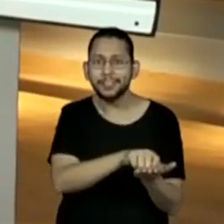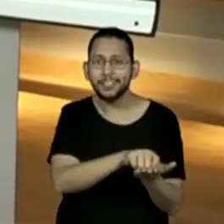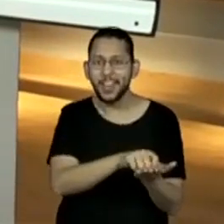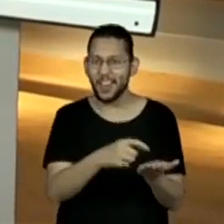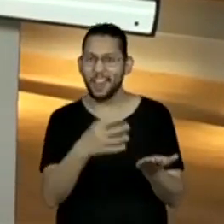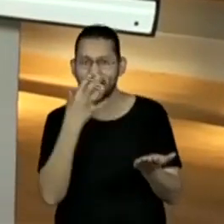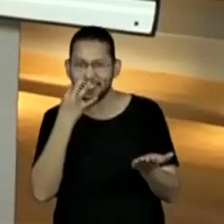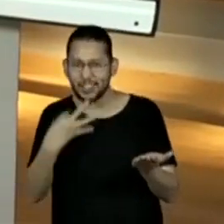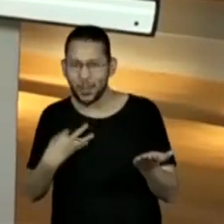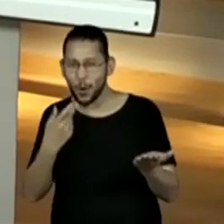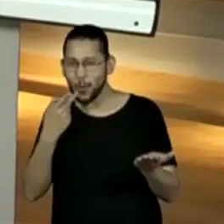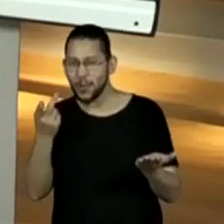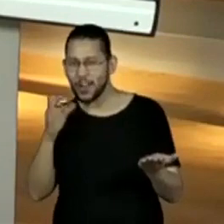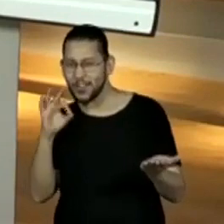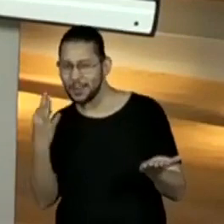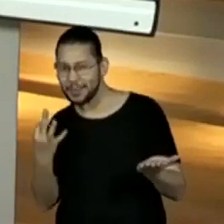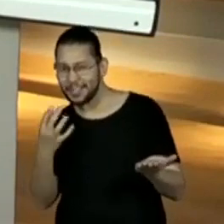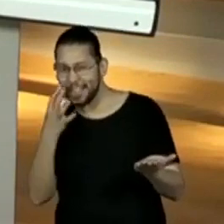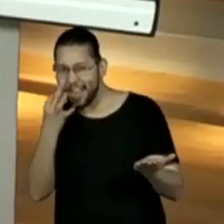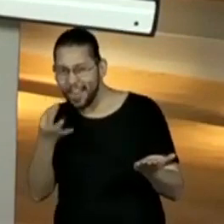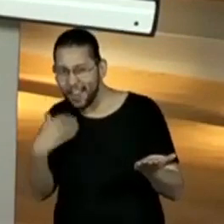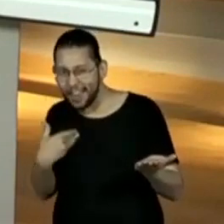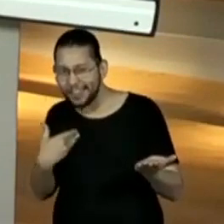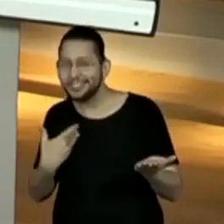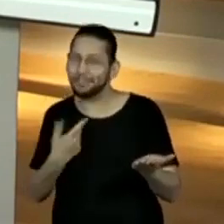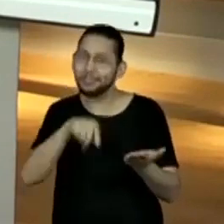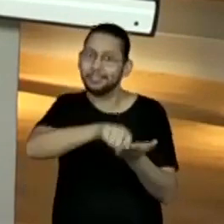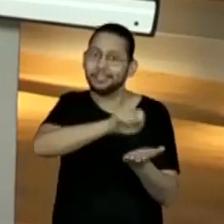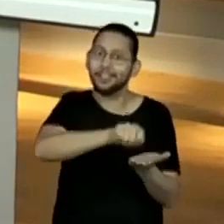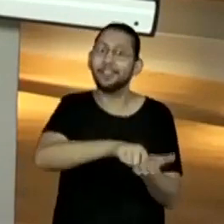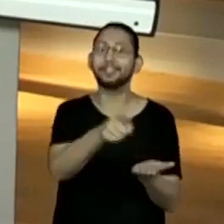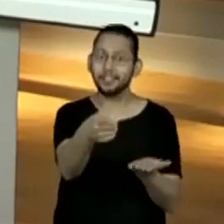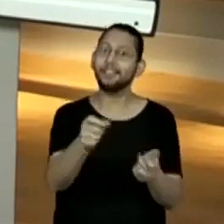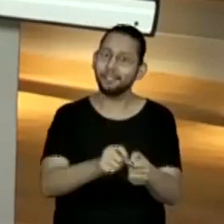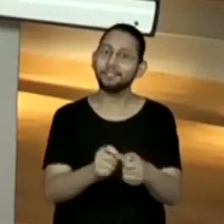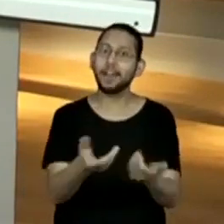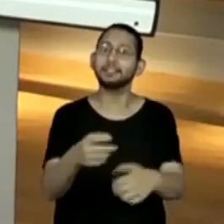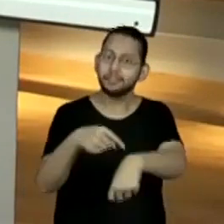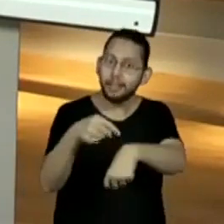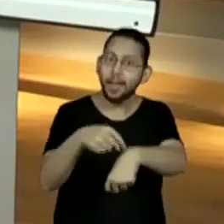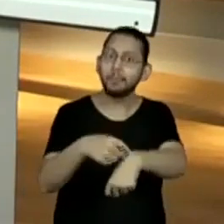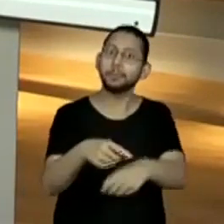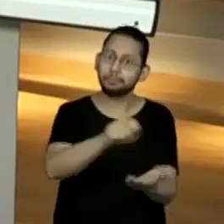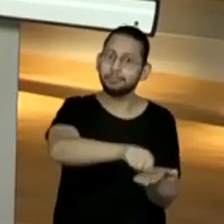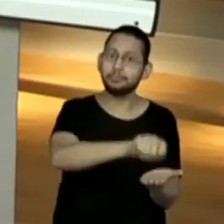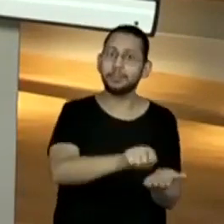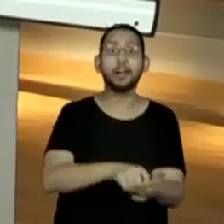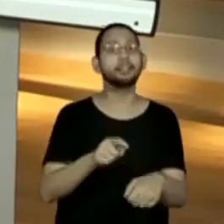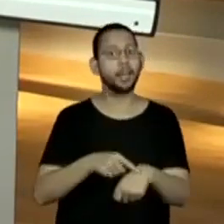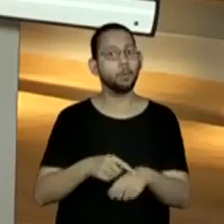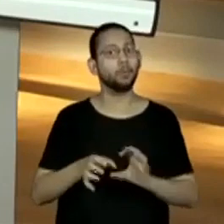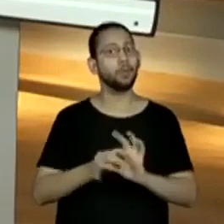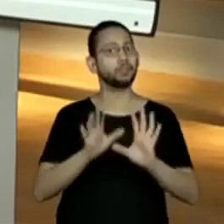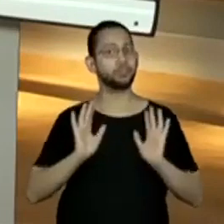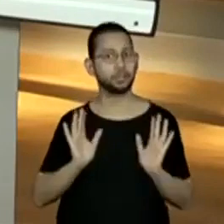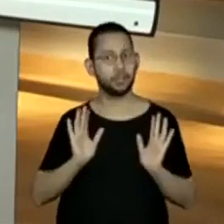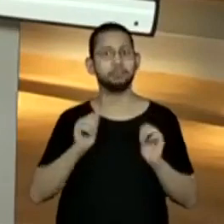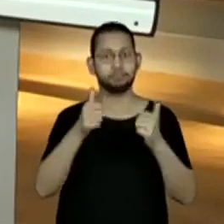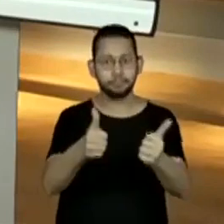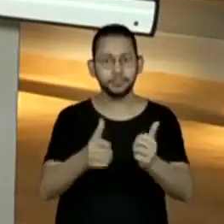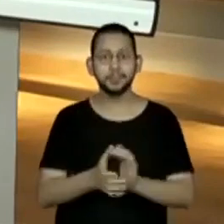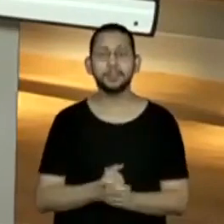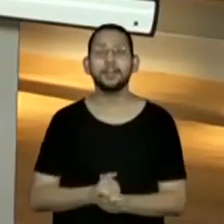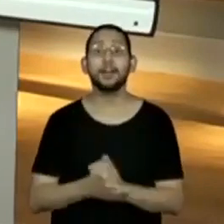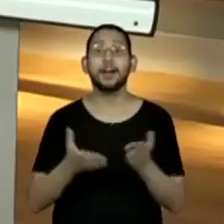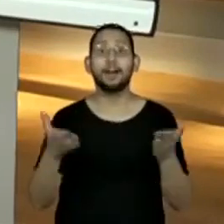né? Ficou só olhando e não fez atividade. Mas eu vou dar aquele tempo bem marotinho para você. Olha só. Então,